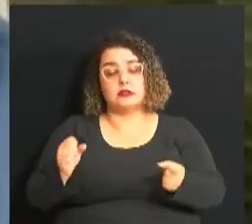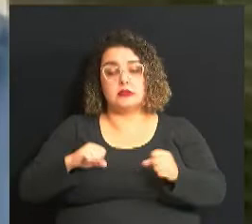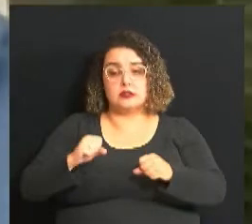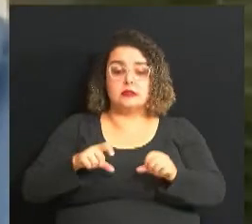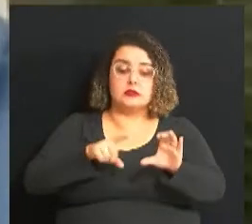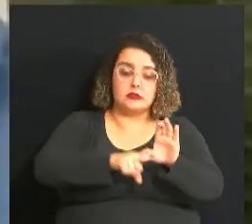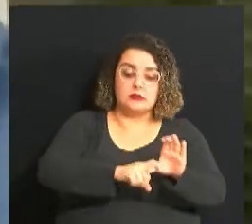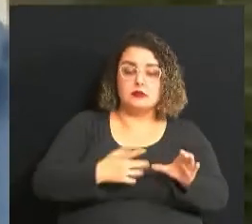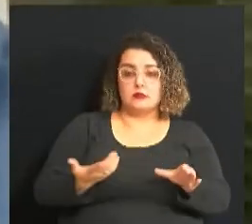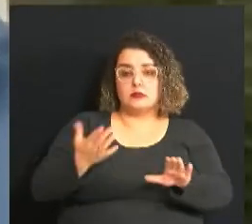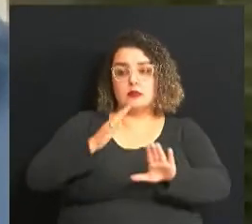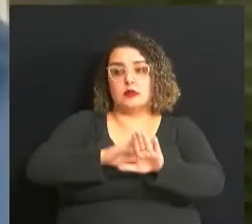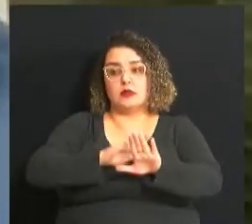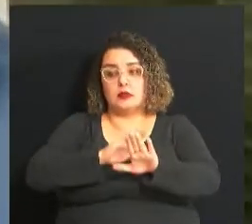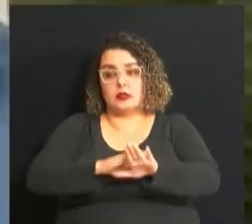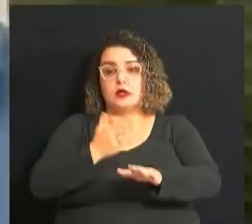atitudes